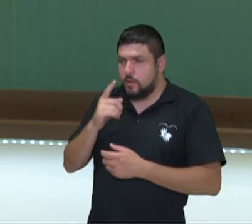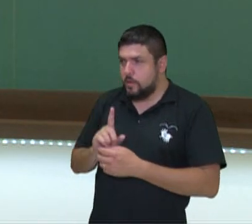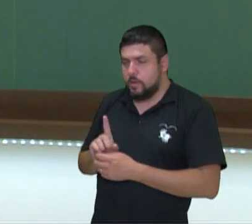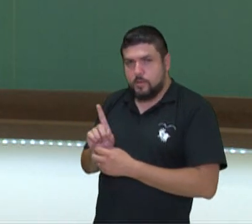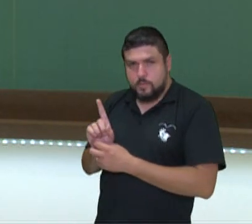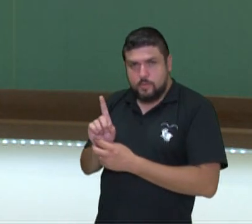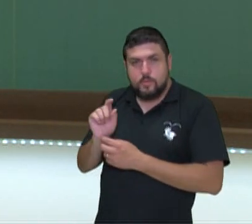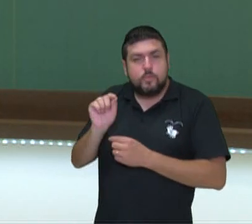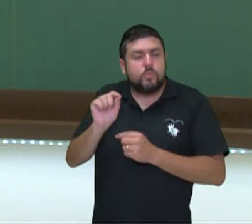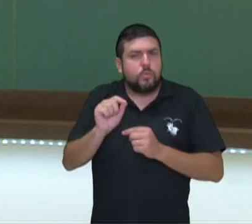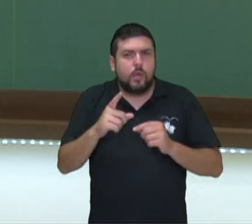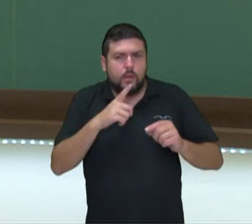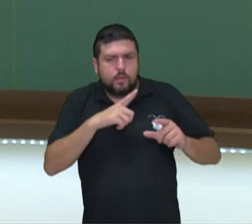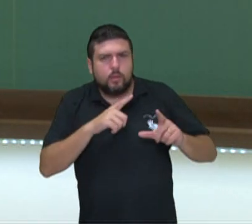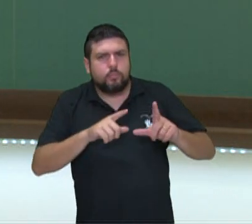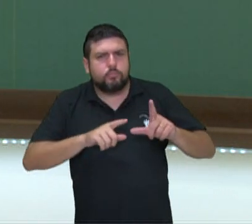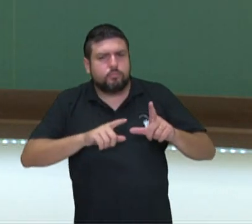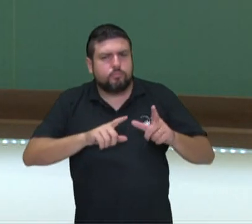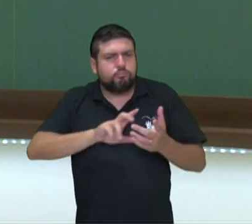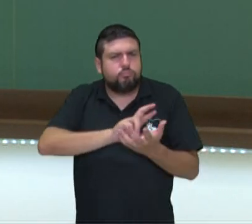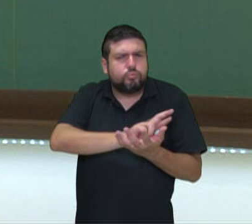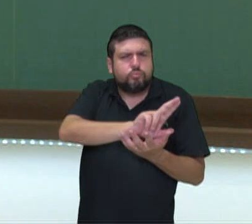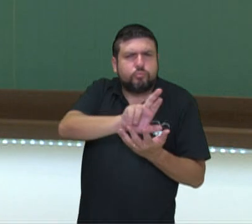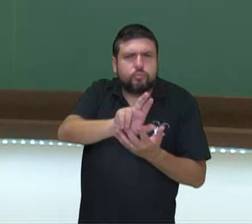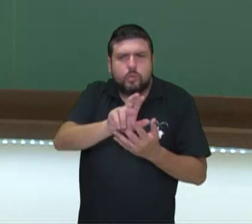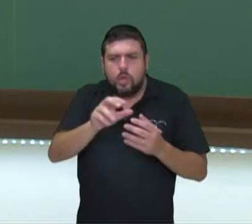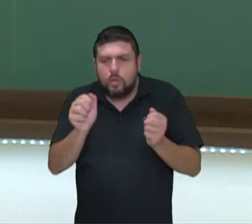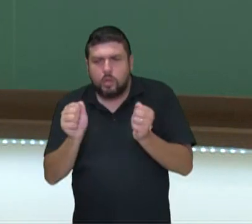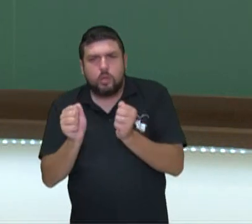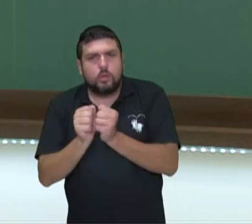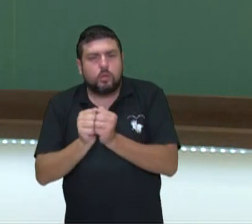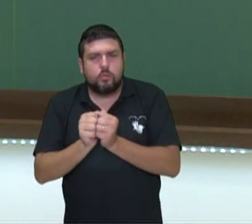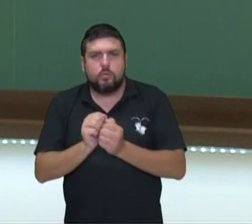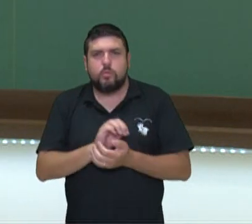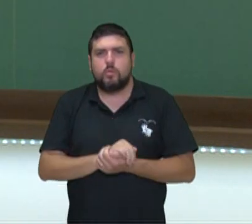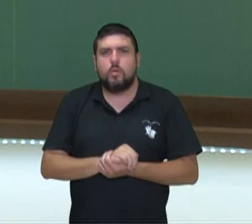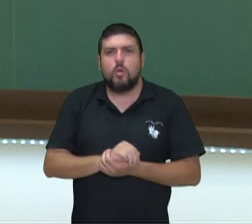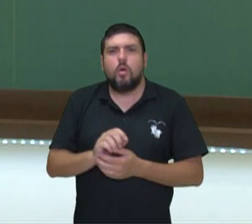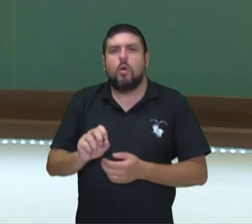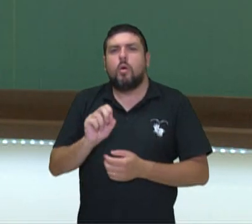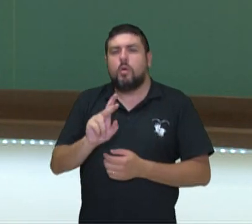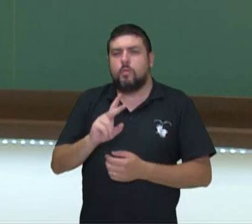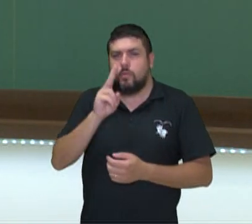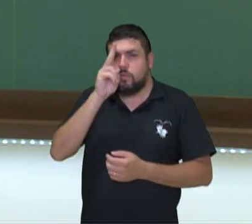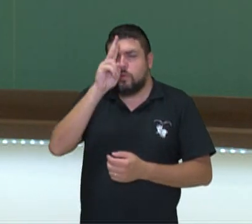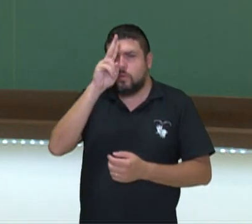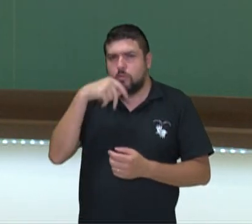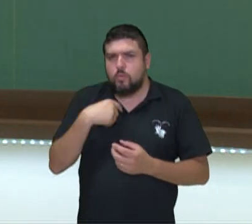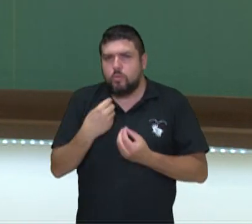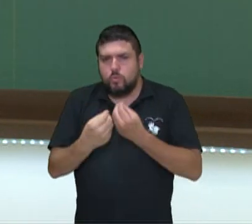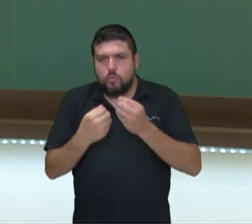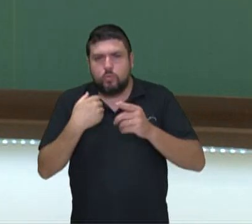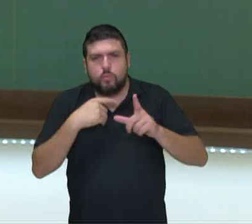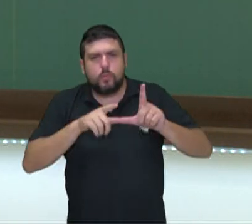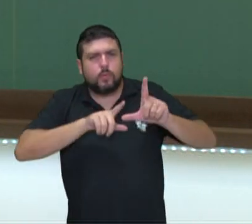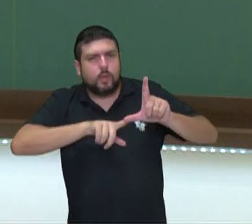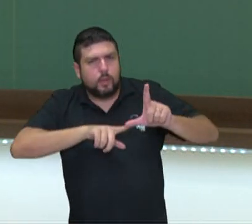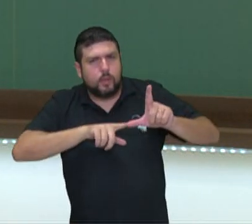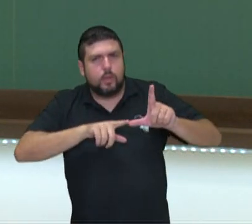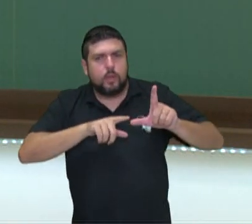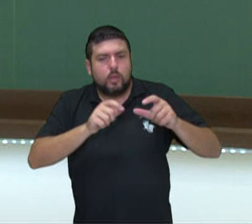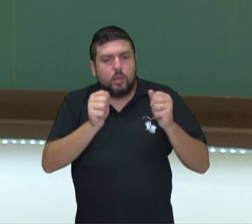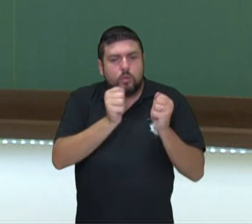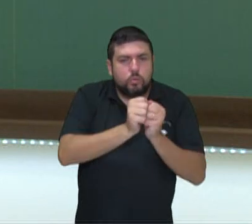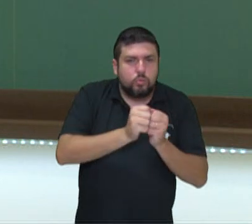esse enunciado e relembrar aí, então, a condição das variáveis, dependente e independente.